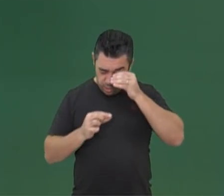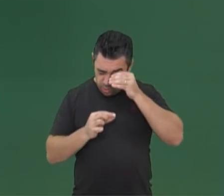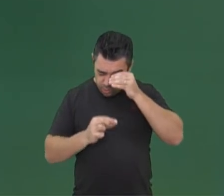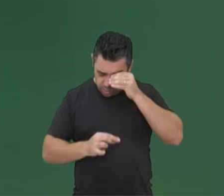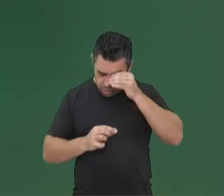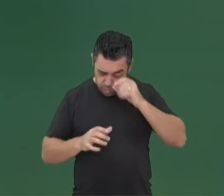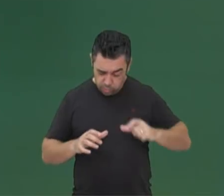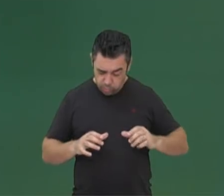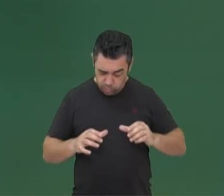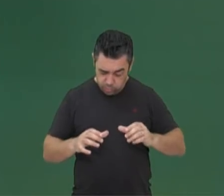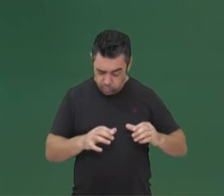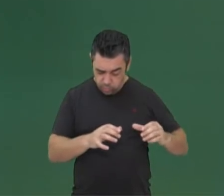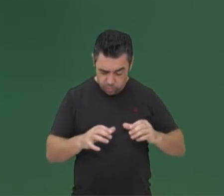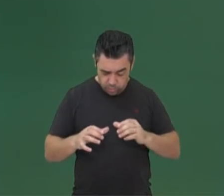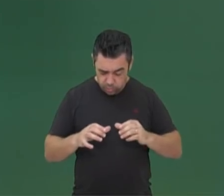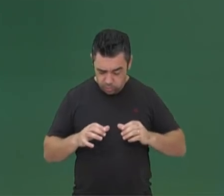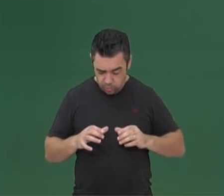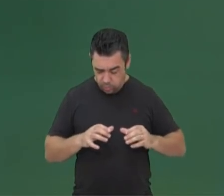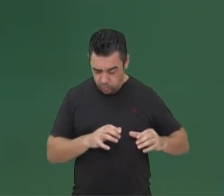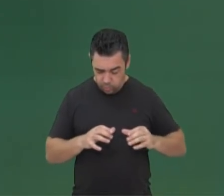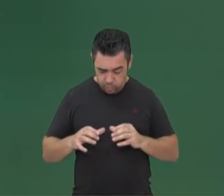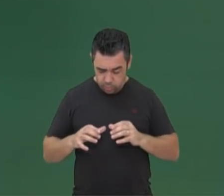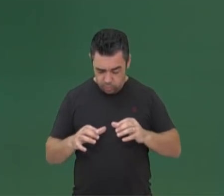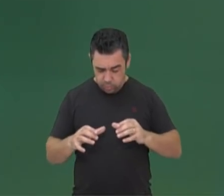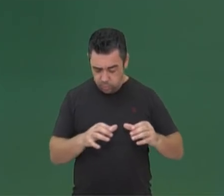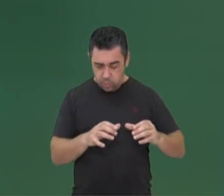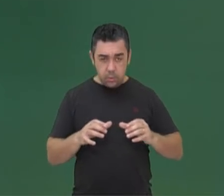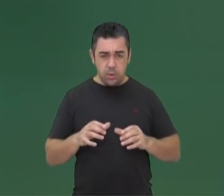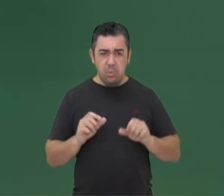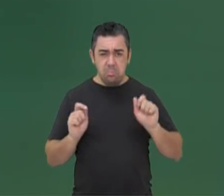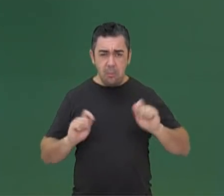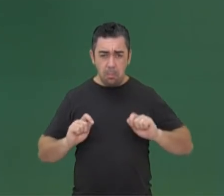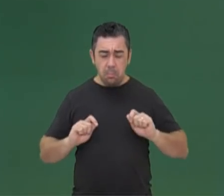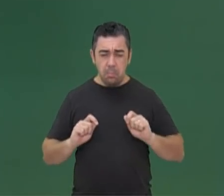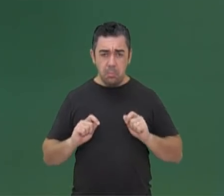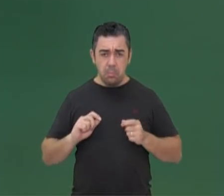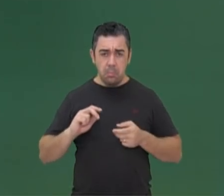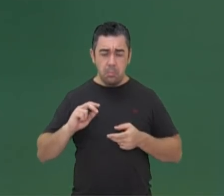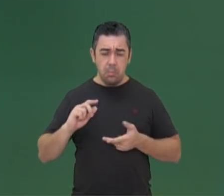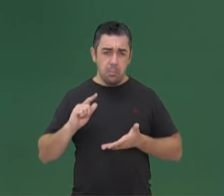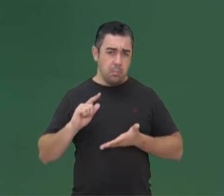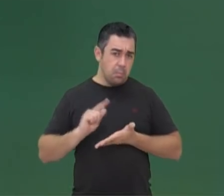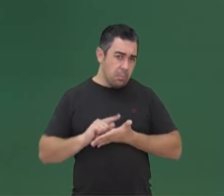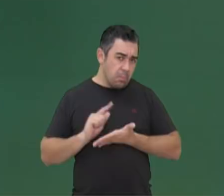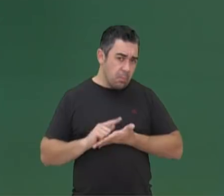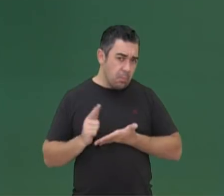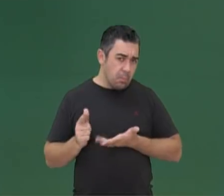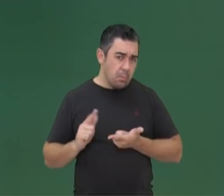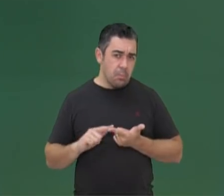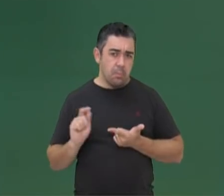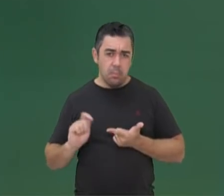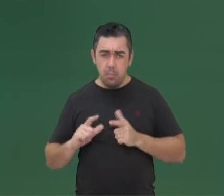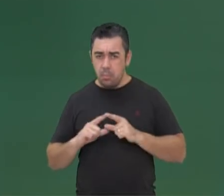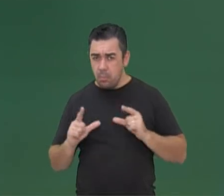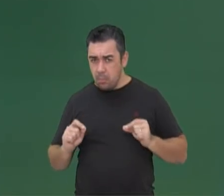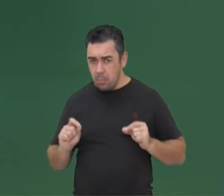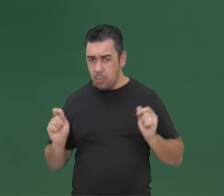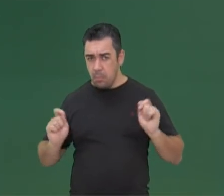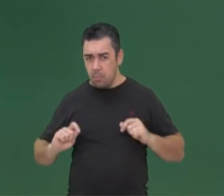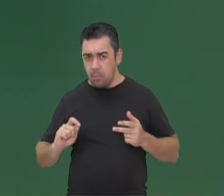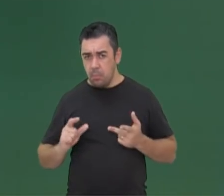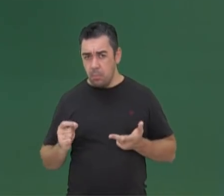objeto que eu quero observar. Então, mas Fabiano, eu posso pôr uma folha ali? Eu posso pôr uma flor? Eu posso pôr uma